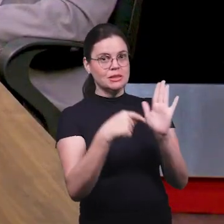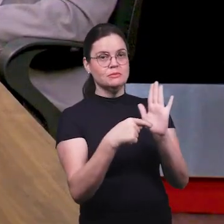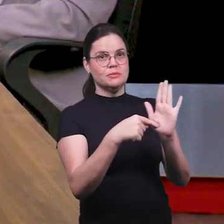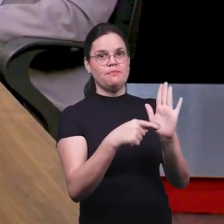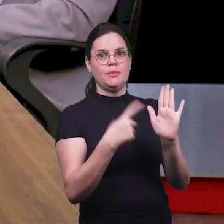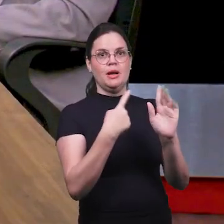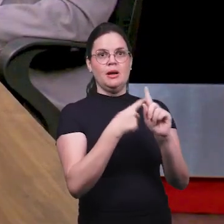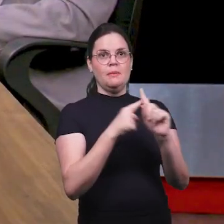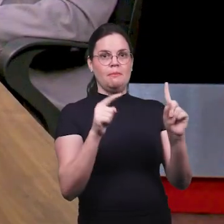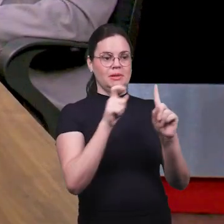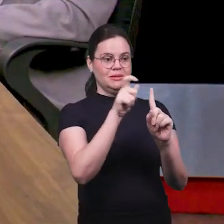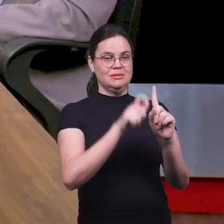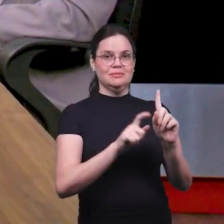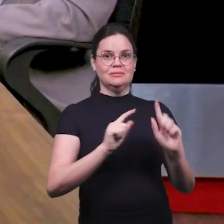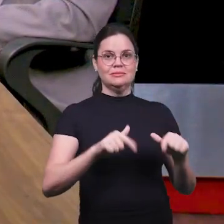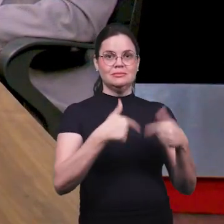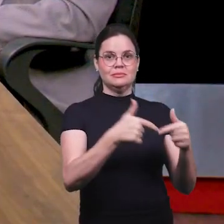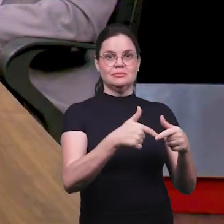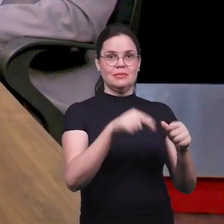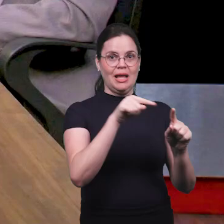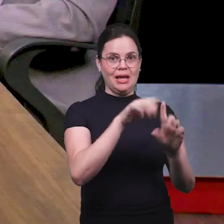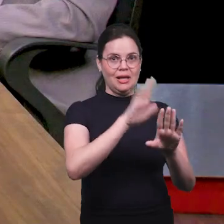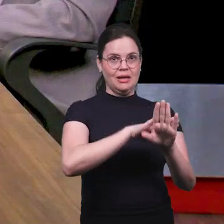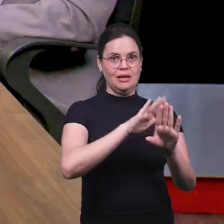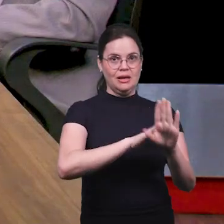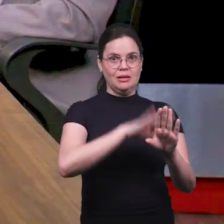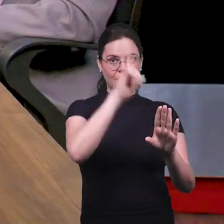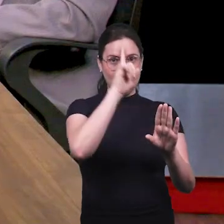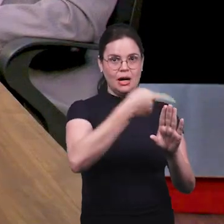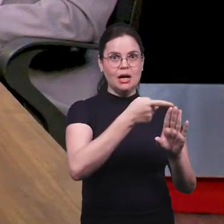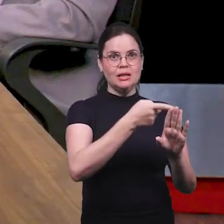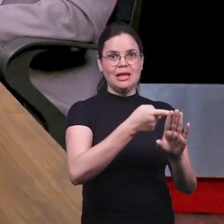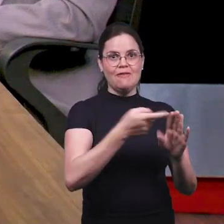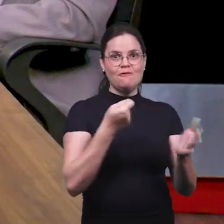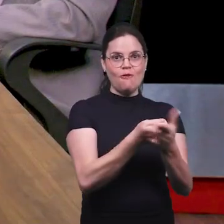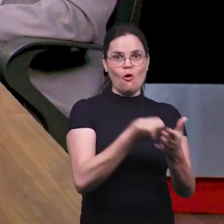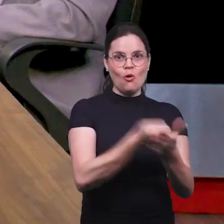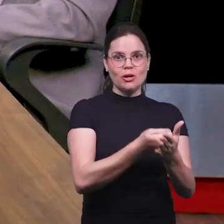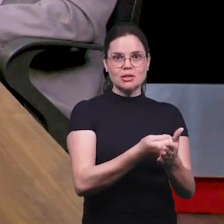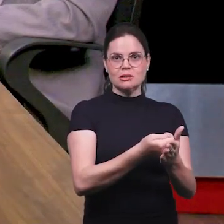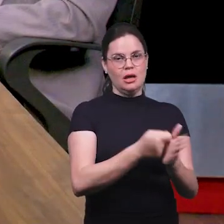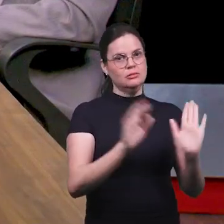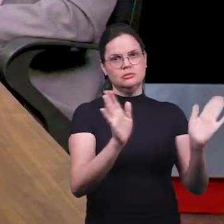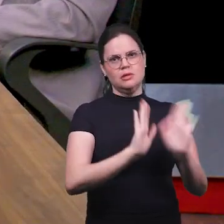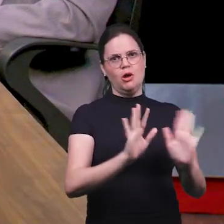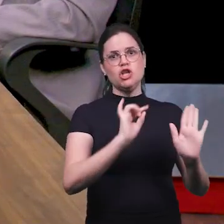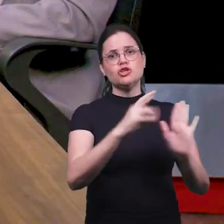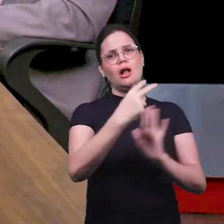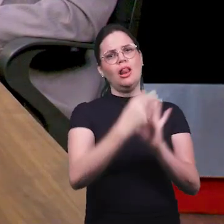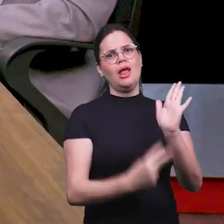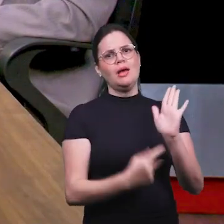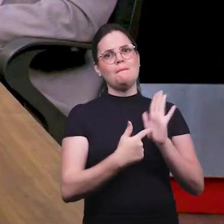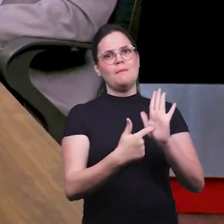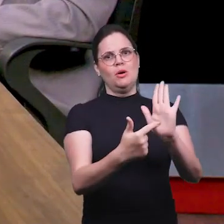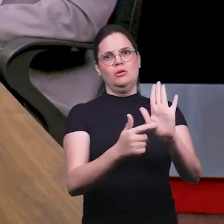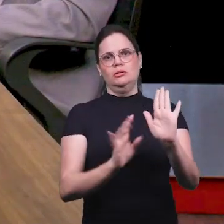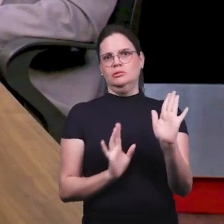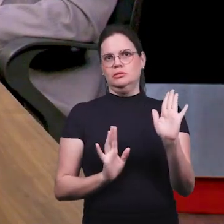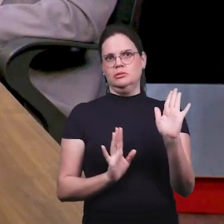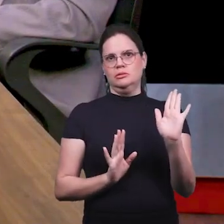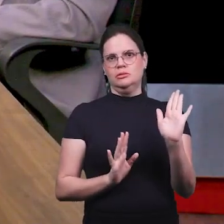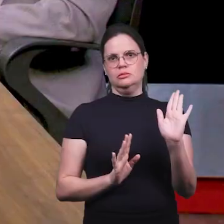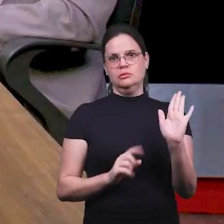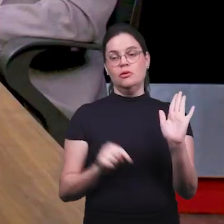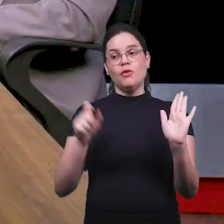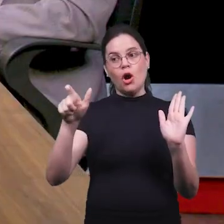que o executor, ele não tem capacidade, ele não tem essa capacidade de forçar você a executar. Ele vai te falar a